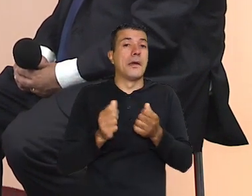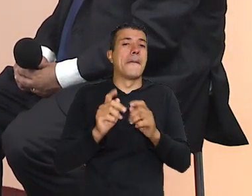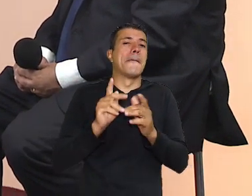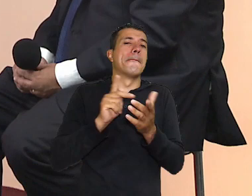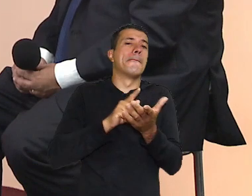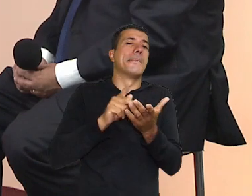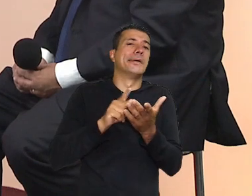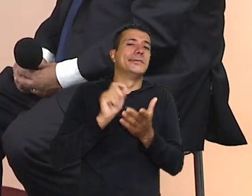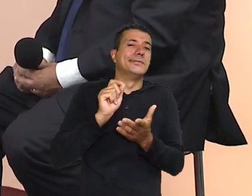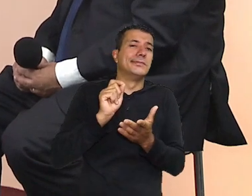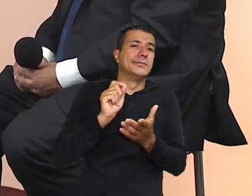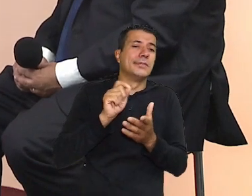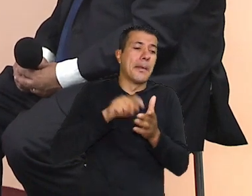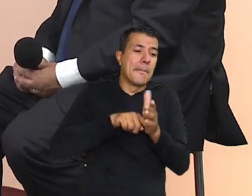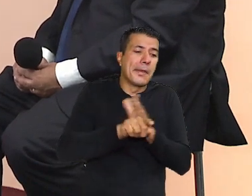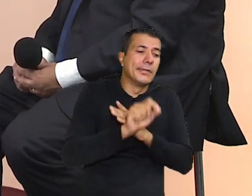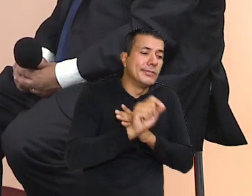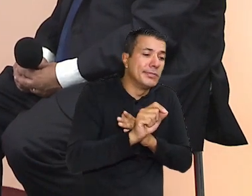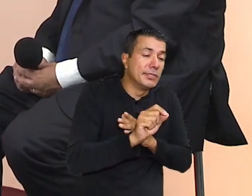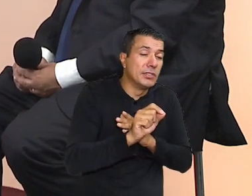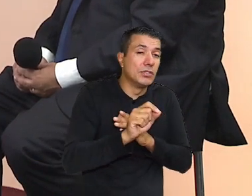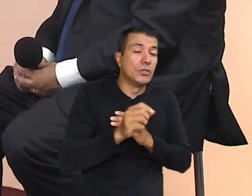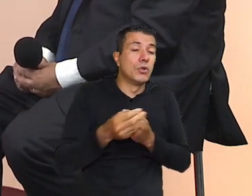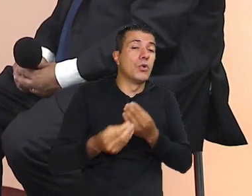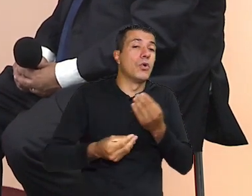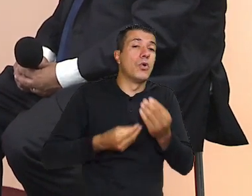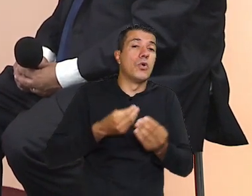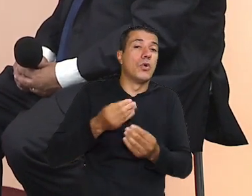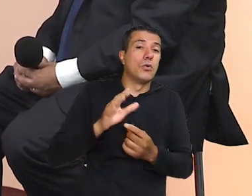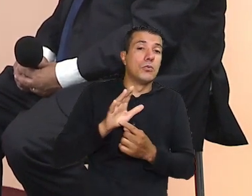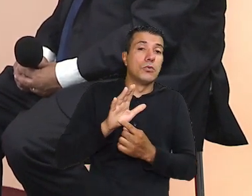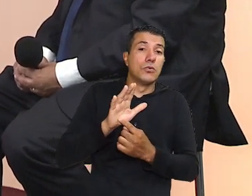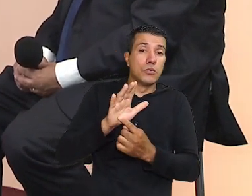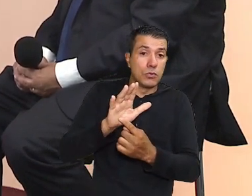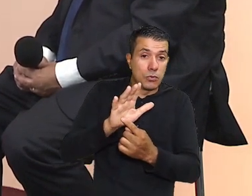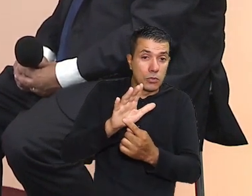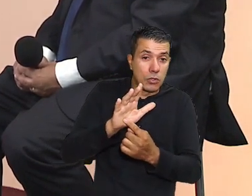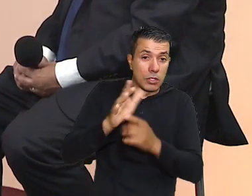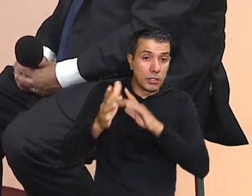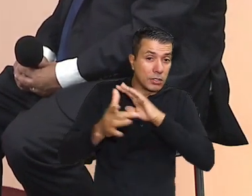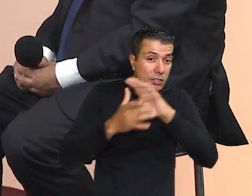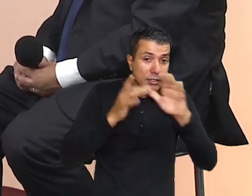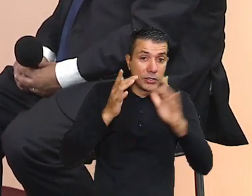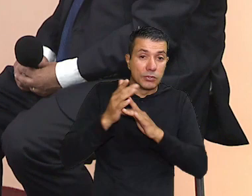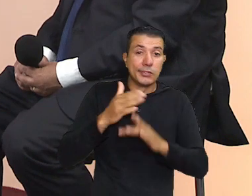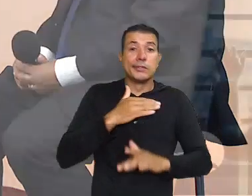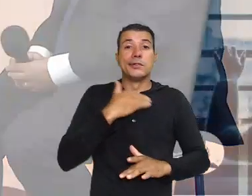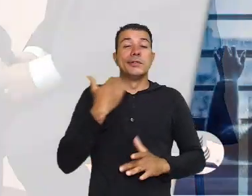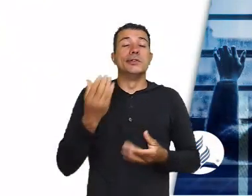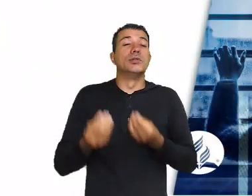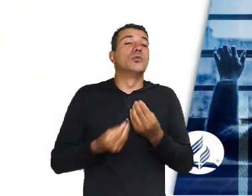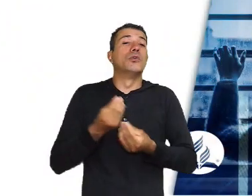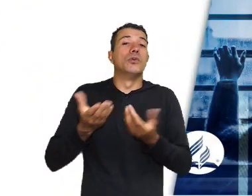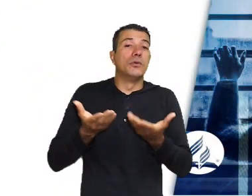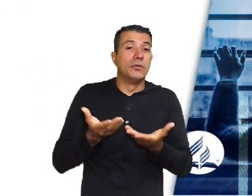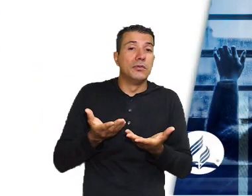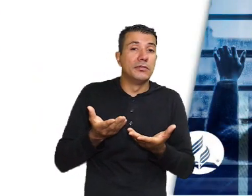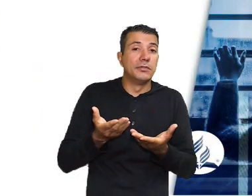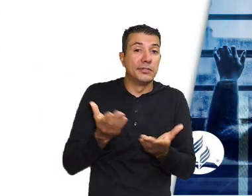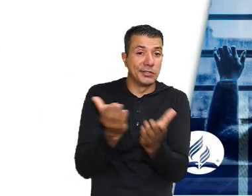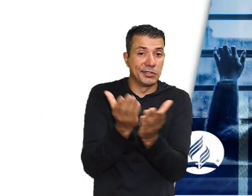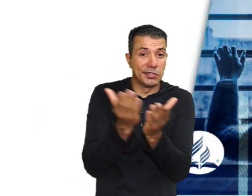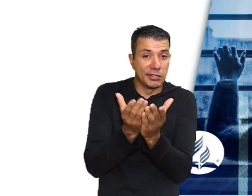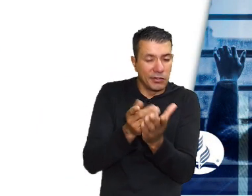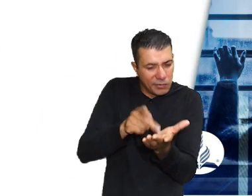Pergunta de número 5 diz assim, ó. De que forma Jesus se referia à morte? E por que que é importante essa pergunta? Porque existem muitos